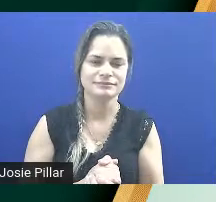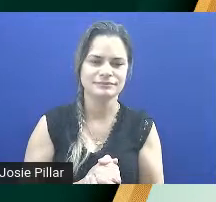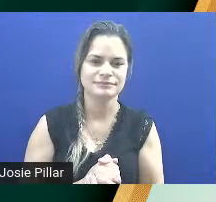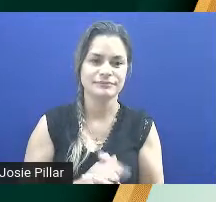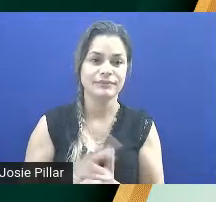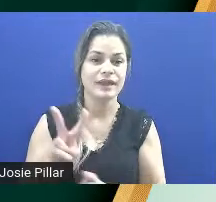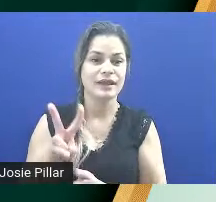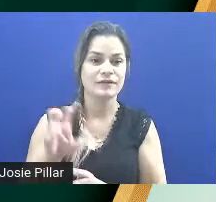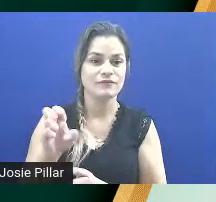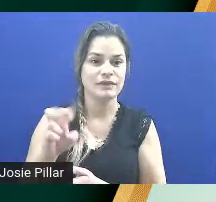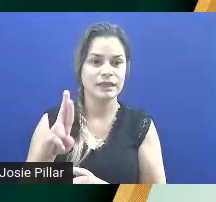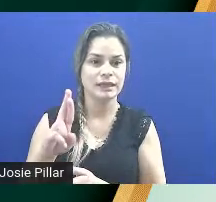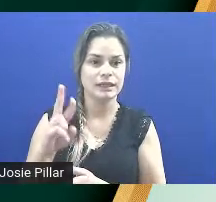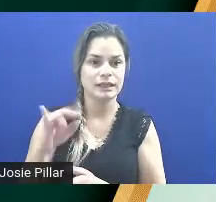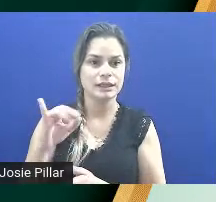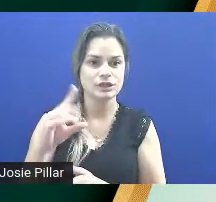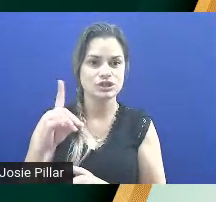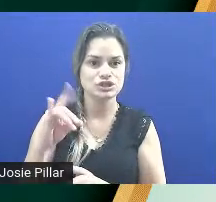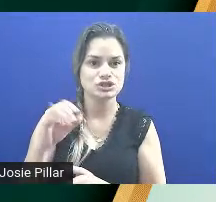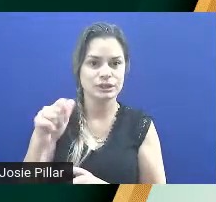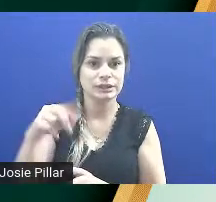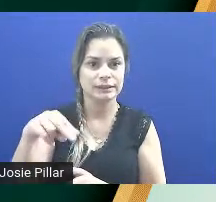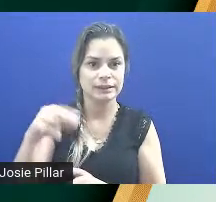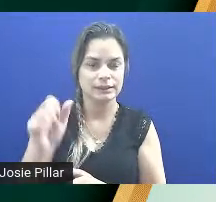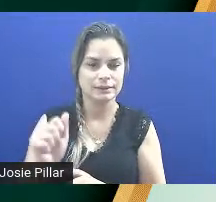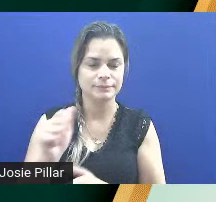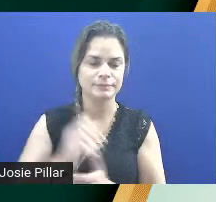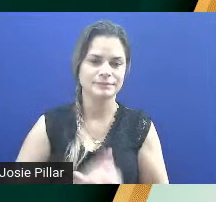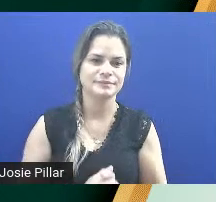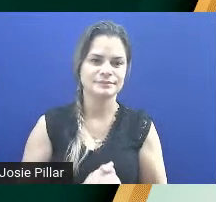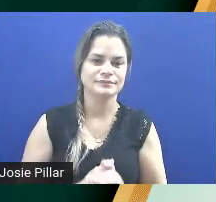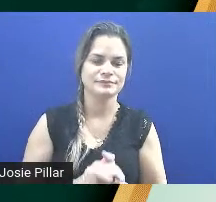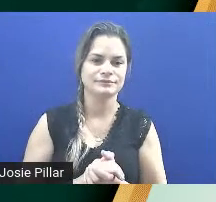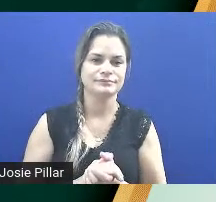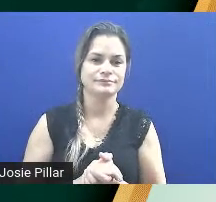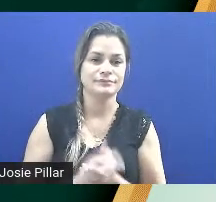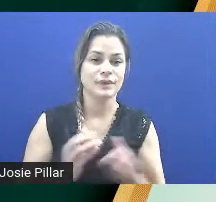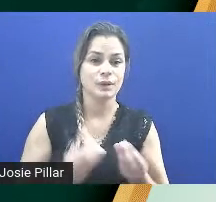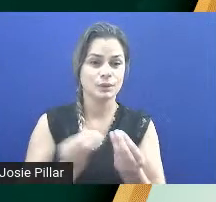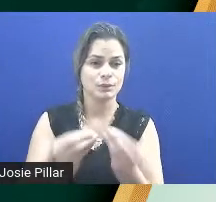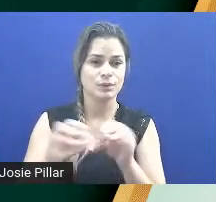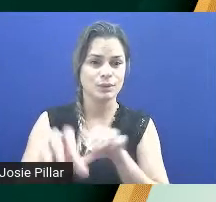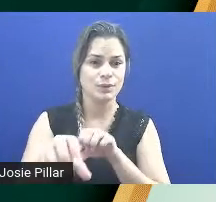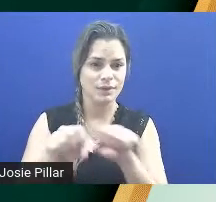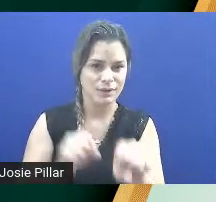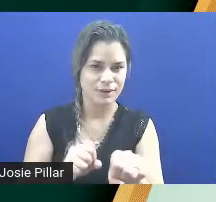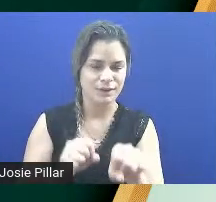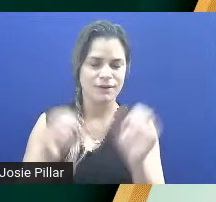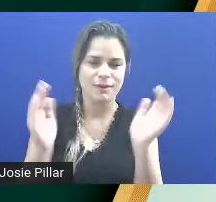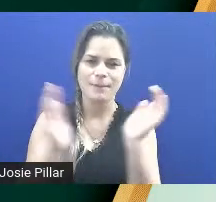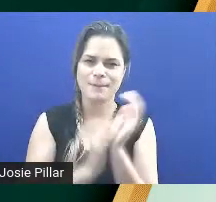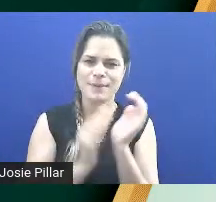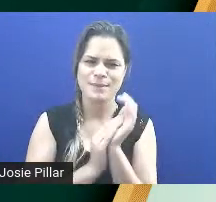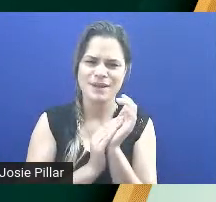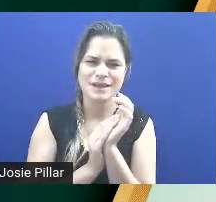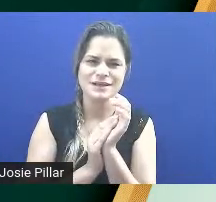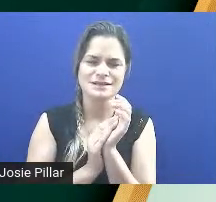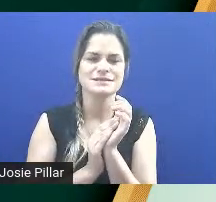Veridiana Gabriela Baumgarten. Veridiana, confira-te o grau. Parabéns. Sucesso,